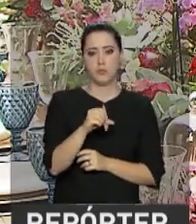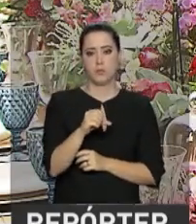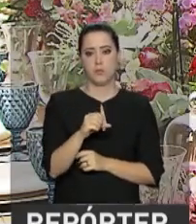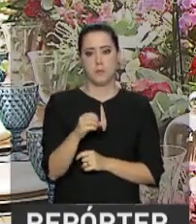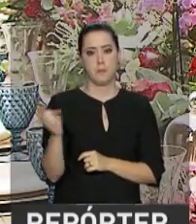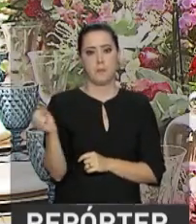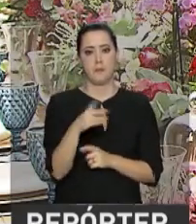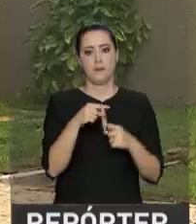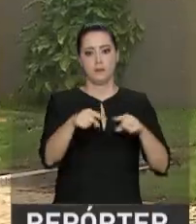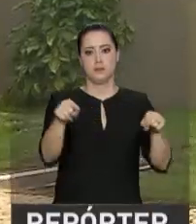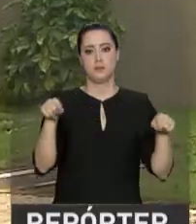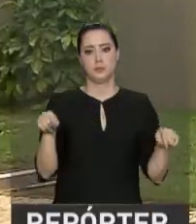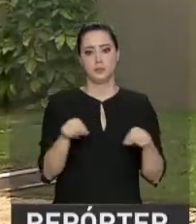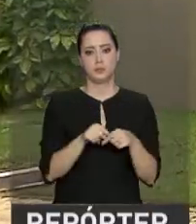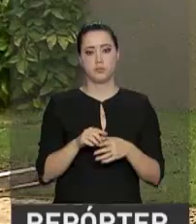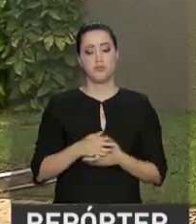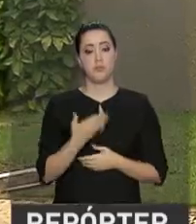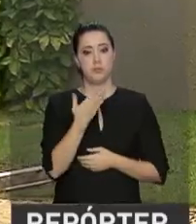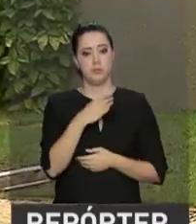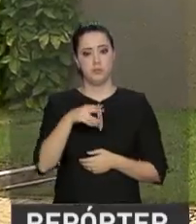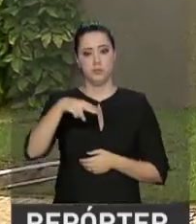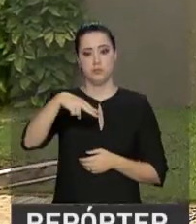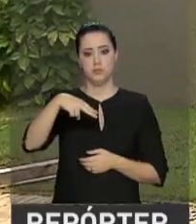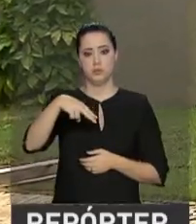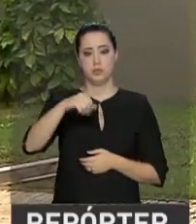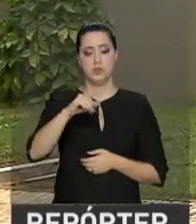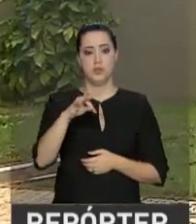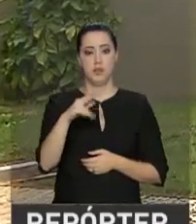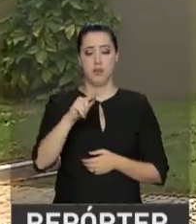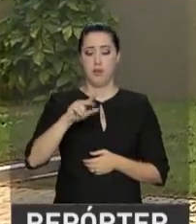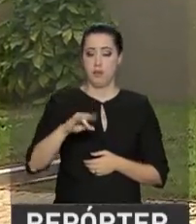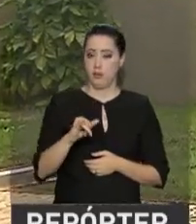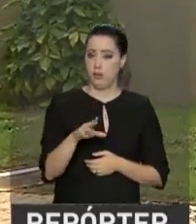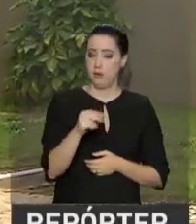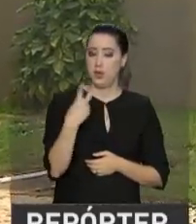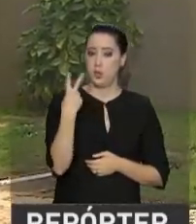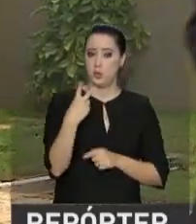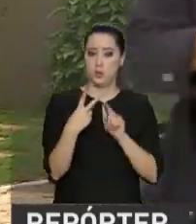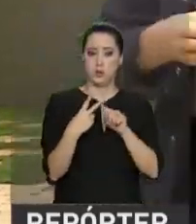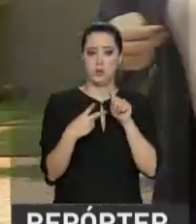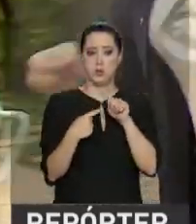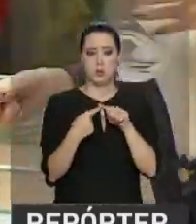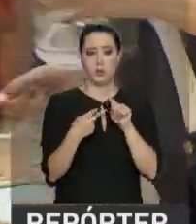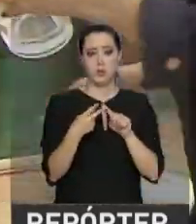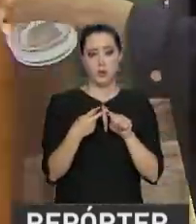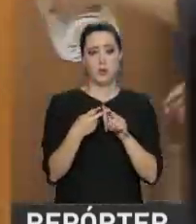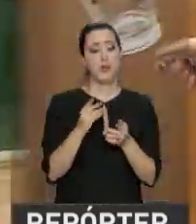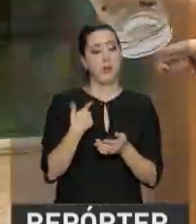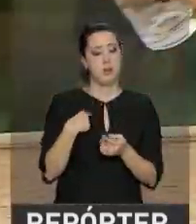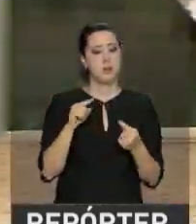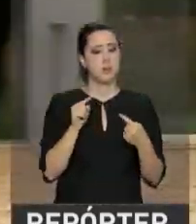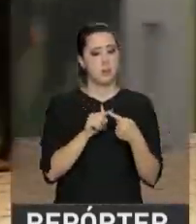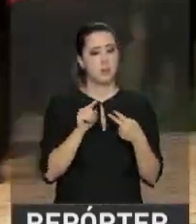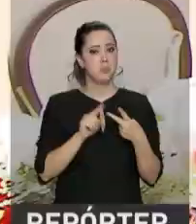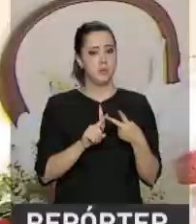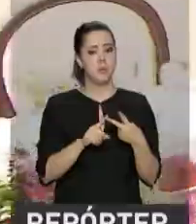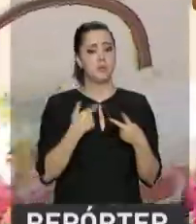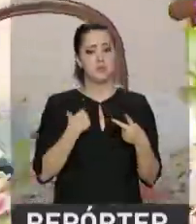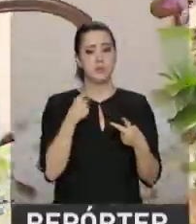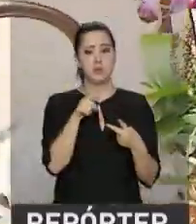nova loja já natália atua nas duas pontas indicadas pelo fmi como motores do crescimento do brasil